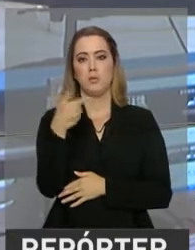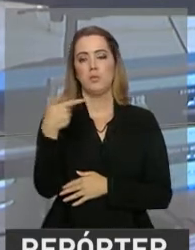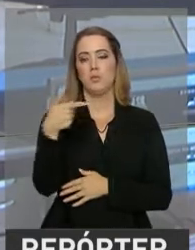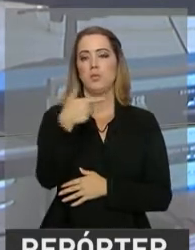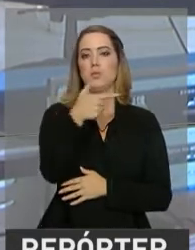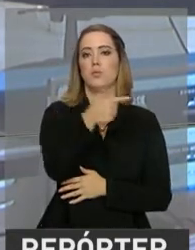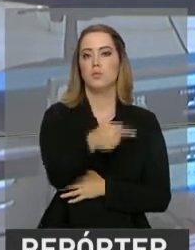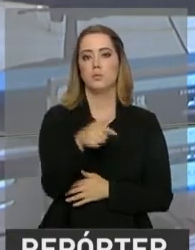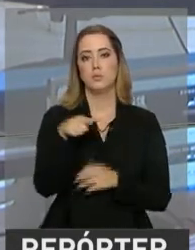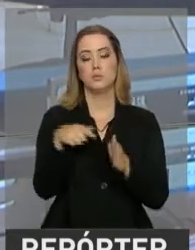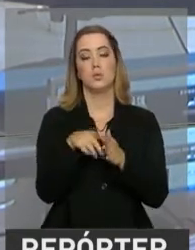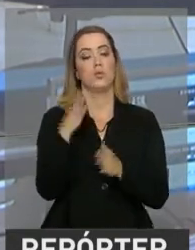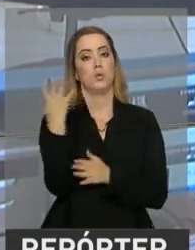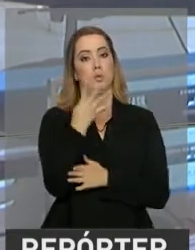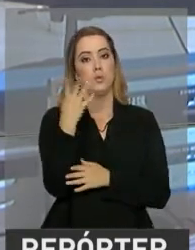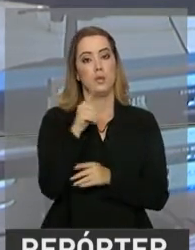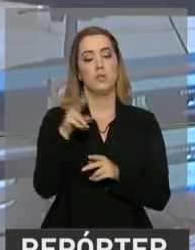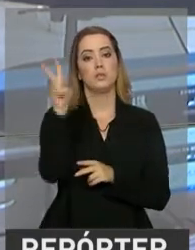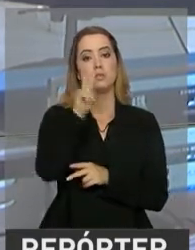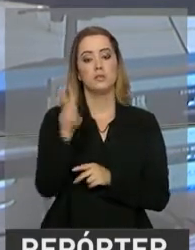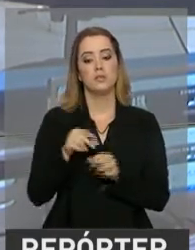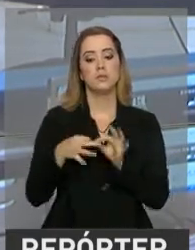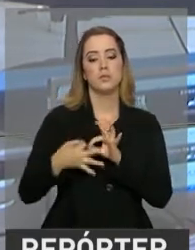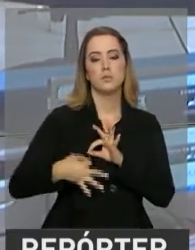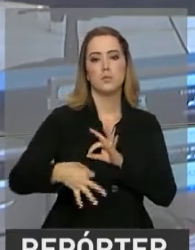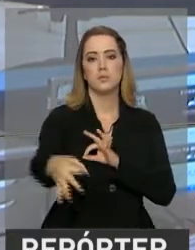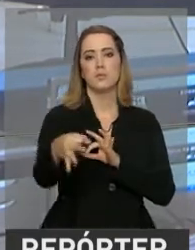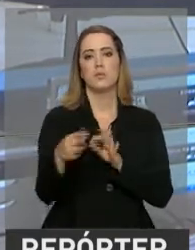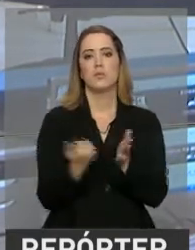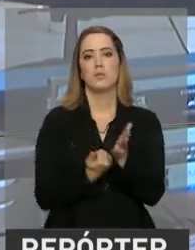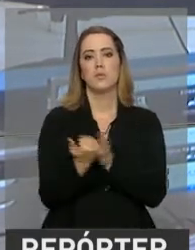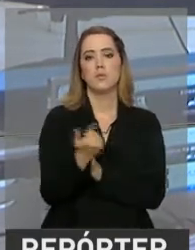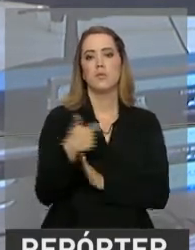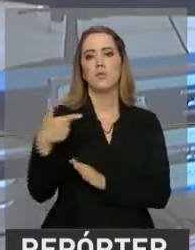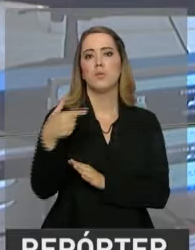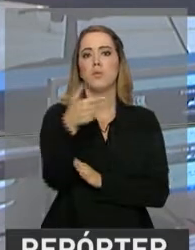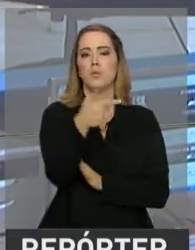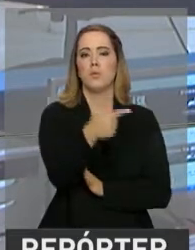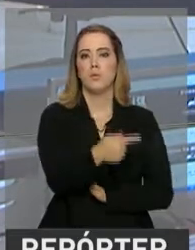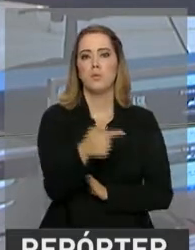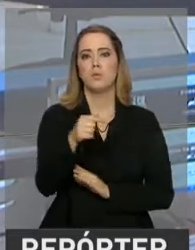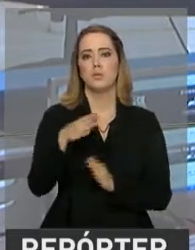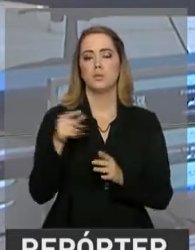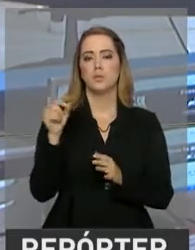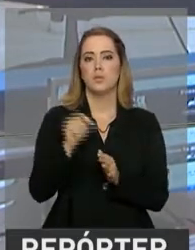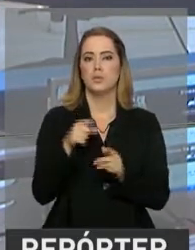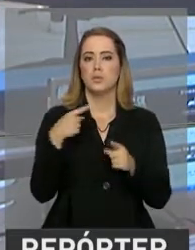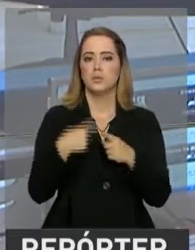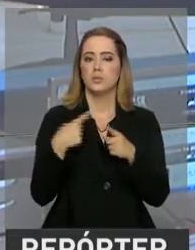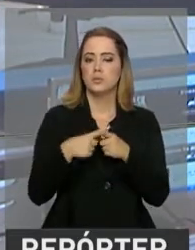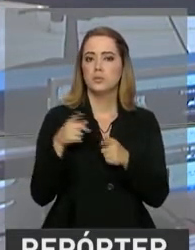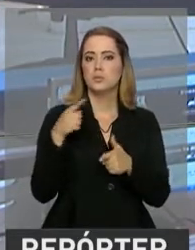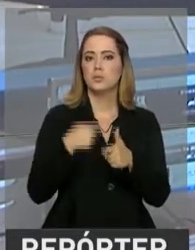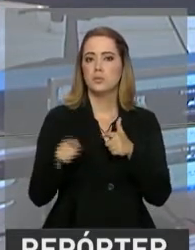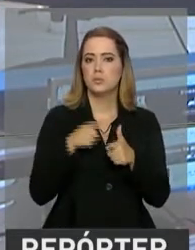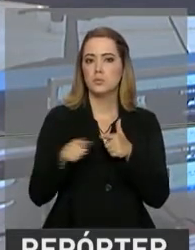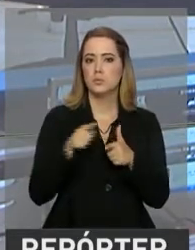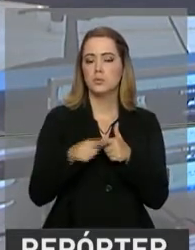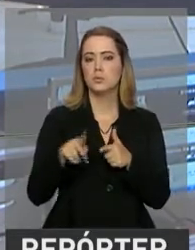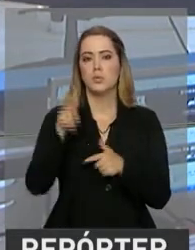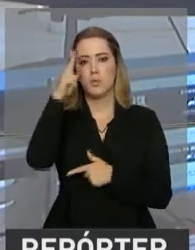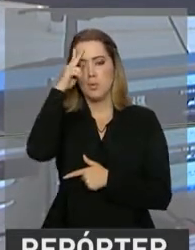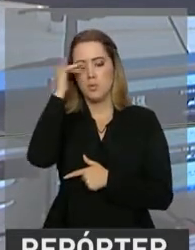estendido desde que o Brasil começou a emitir o documento em 2012 por causa do agravamento das condições de vida da população